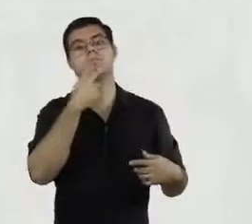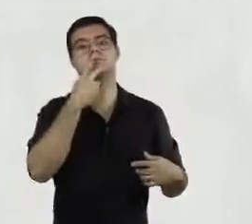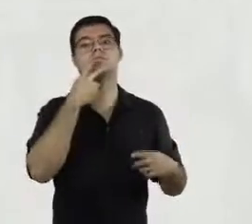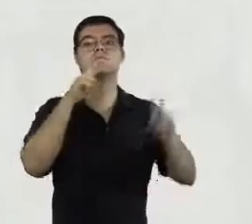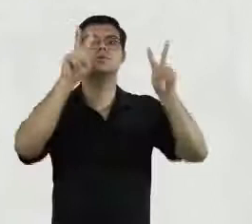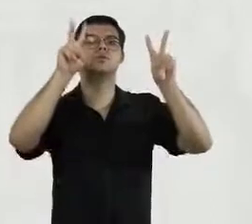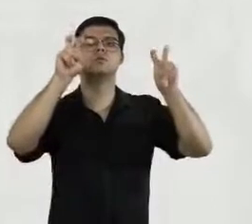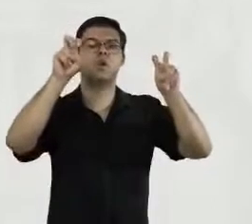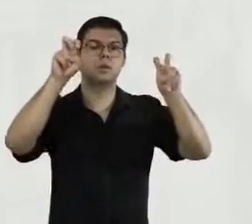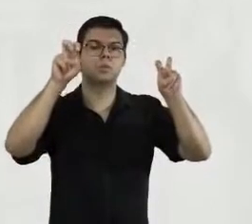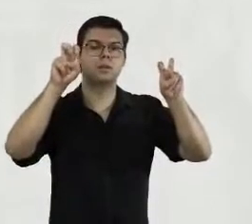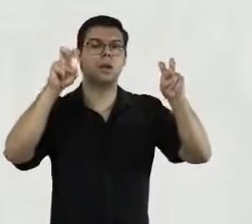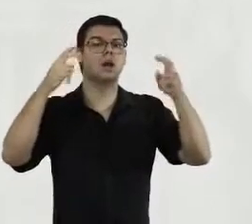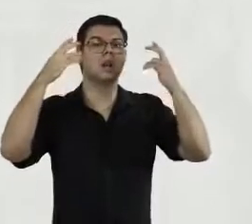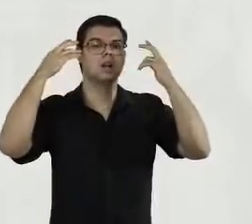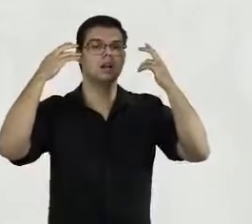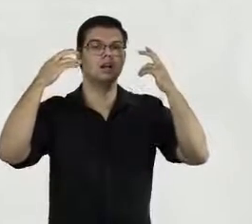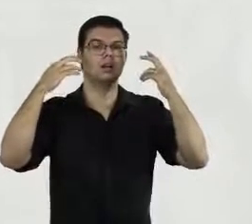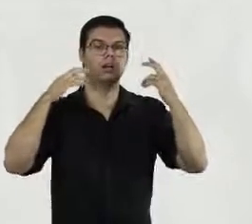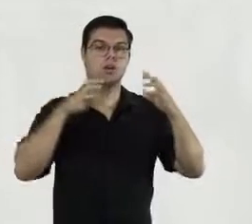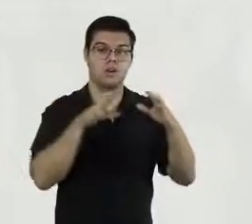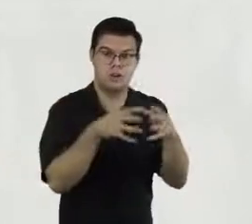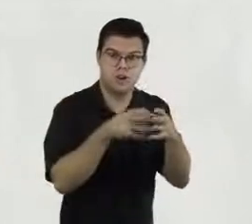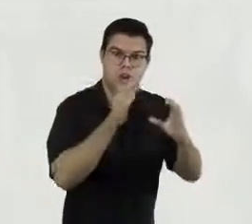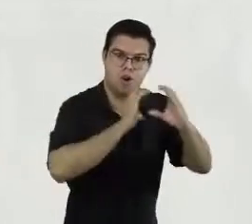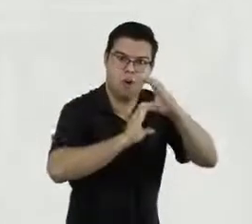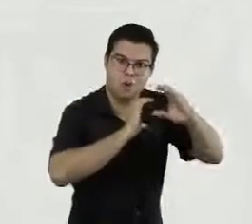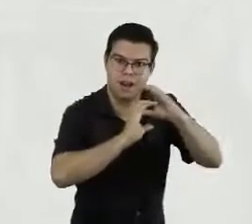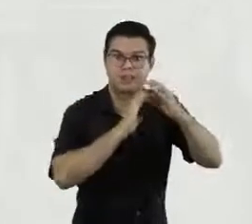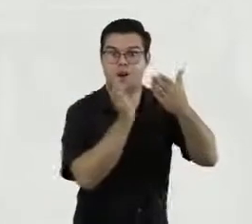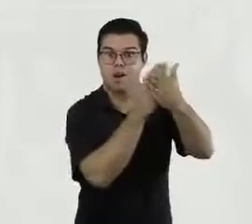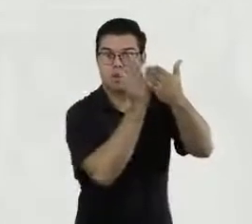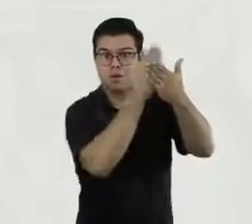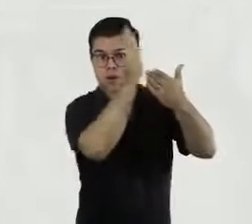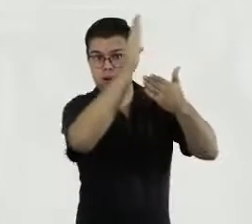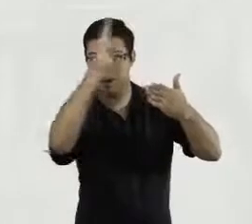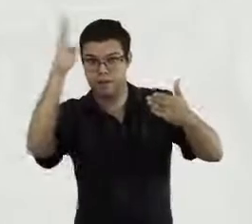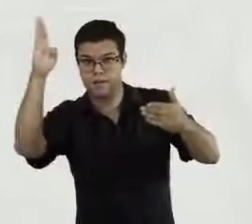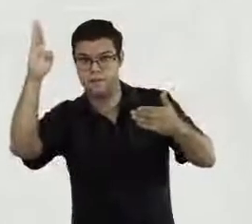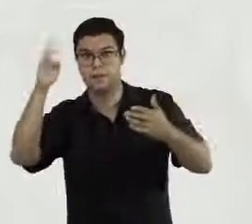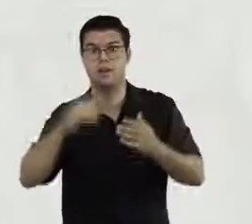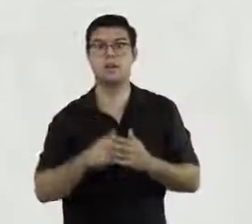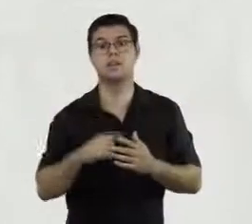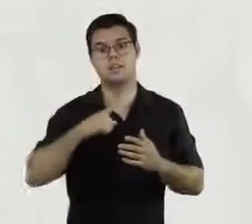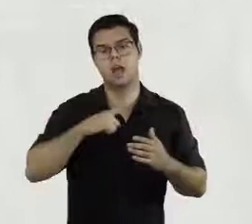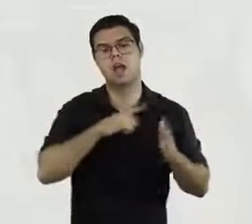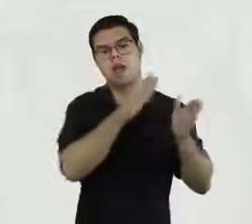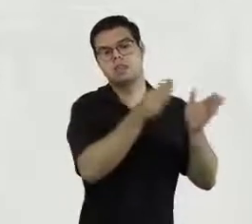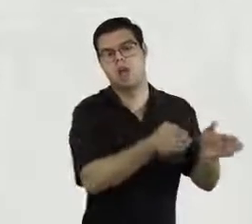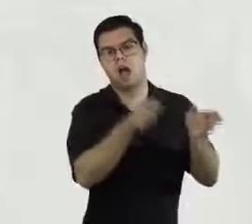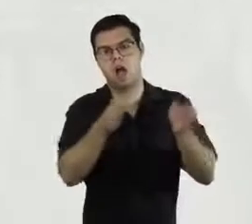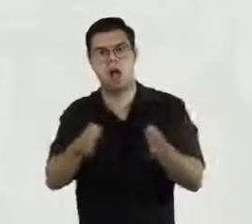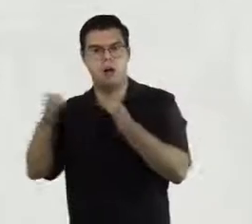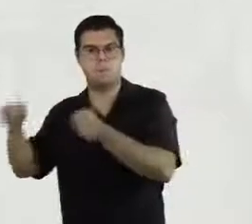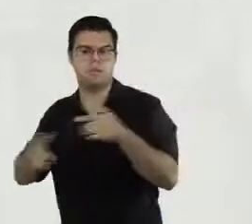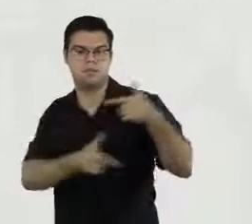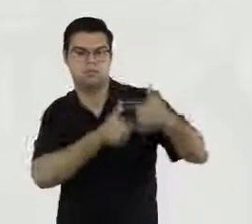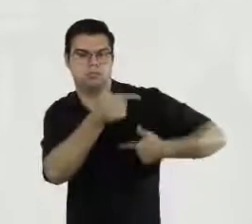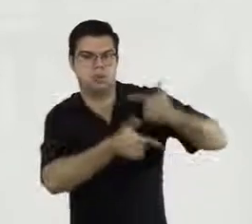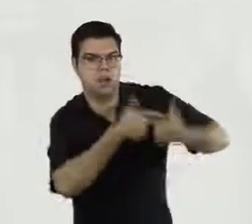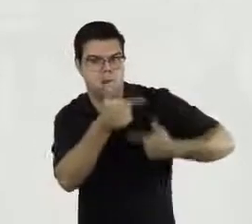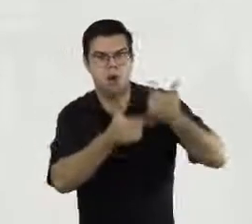para a natureza da comunicação da bibliografia. O enunciado Ulisses Malcler das etapas do trabalho bibliográfico,